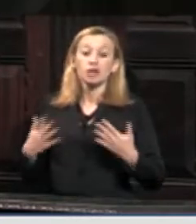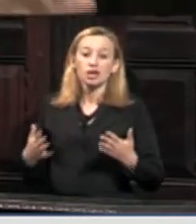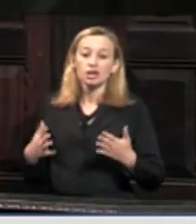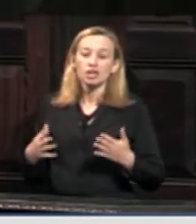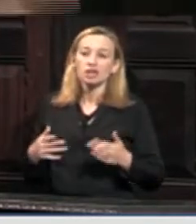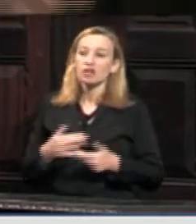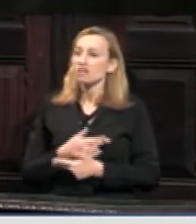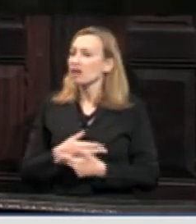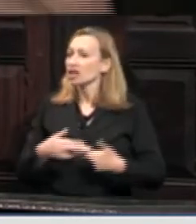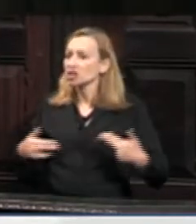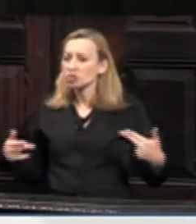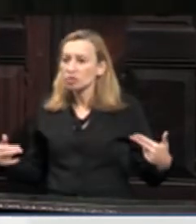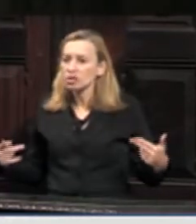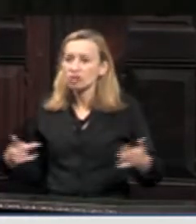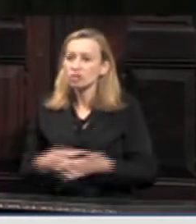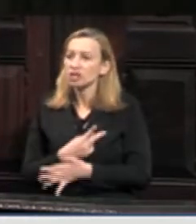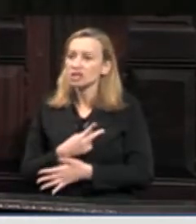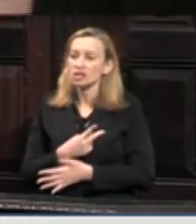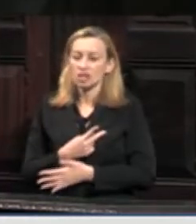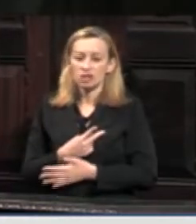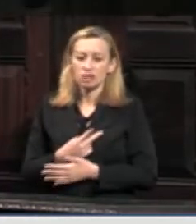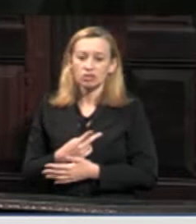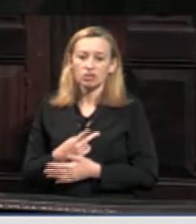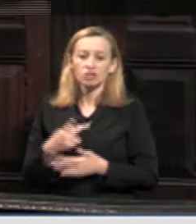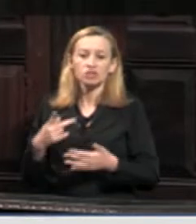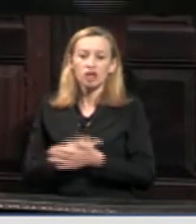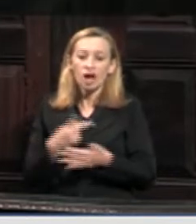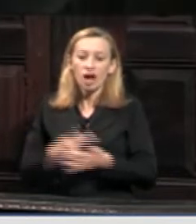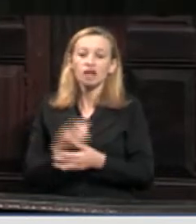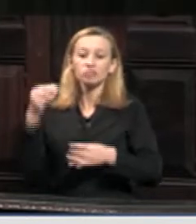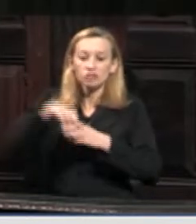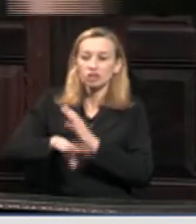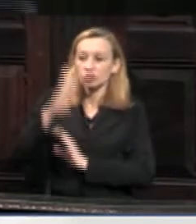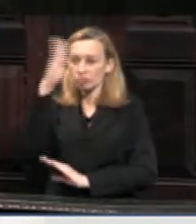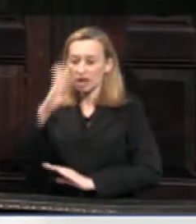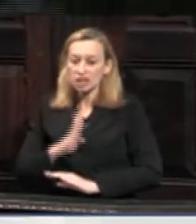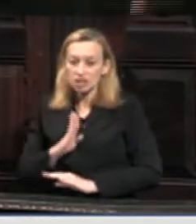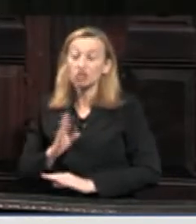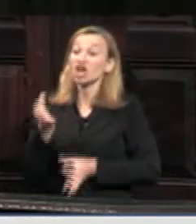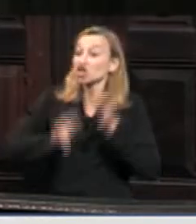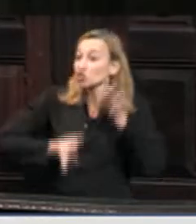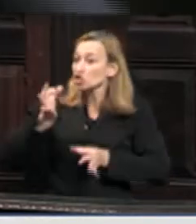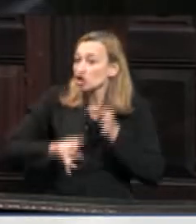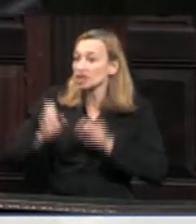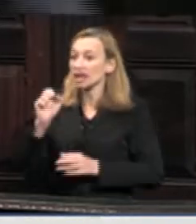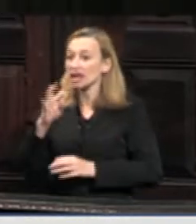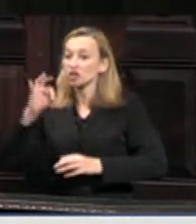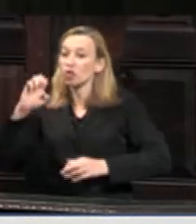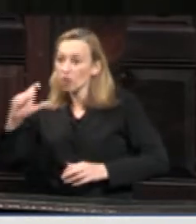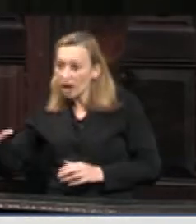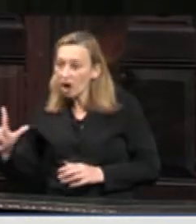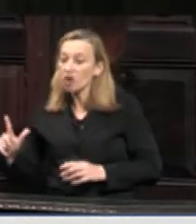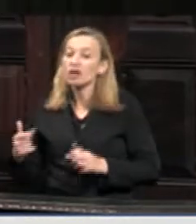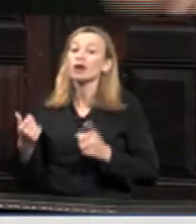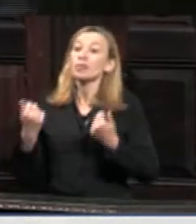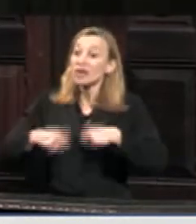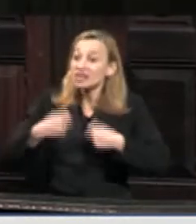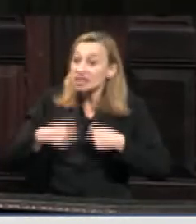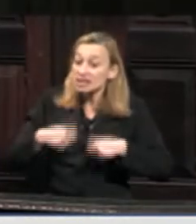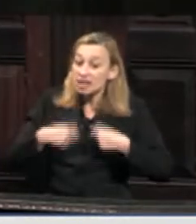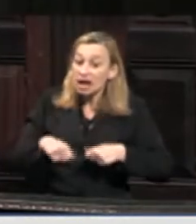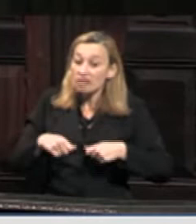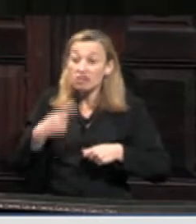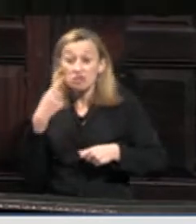ameaça fascista no Brasil é gravíssima. E a Justiça Eleitoral, que deveria, isto sim, estar investigando o escândalo do